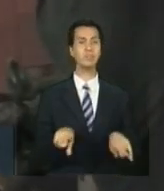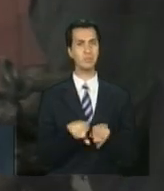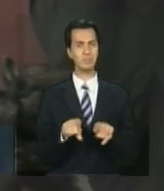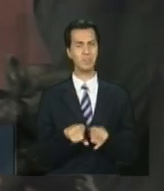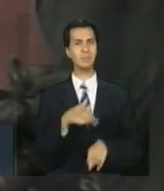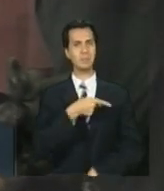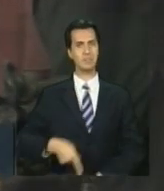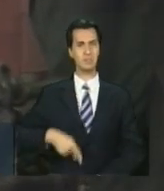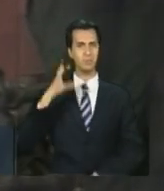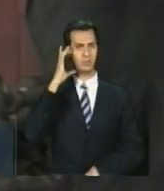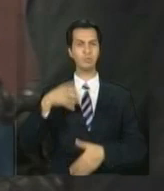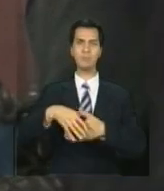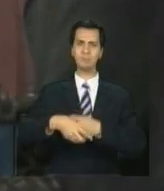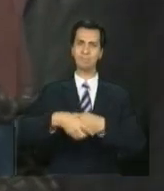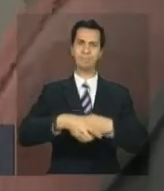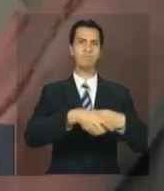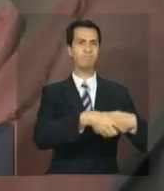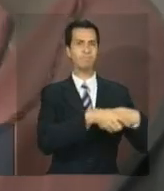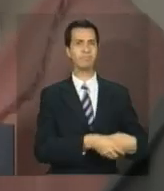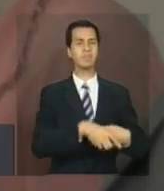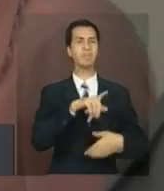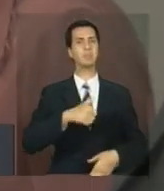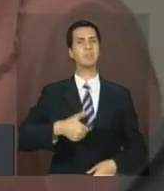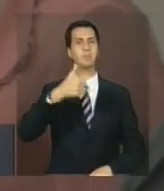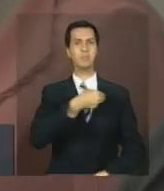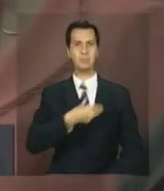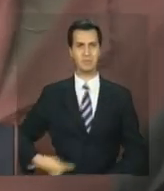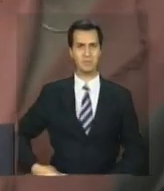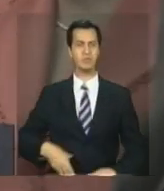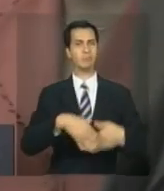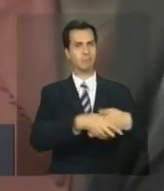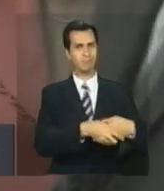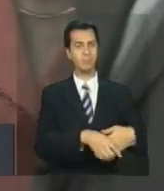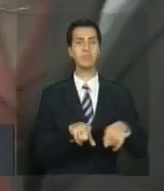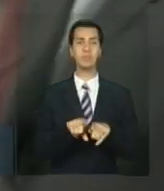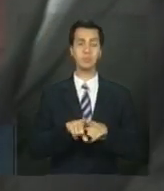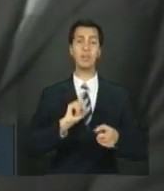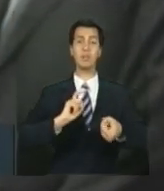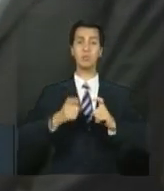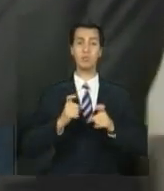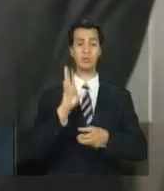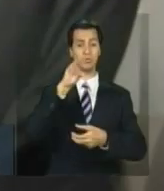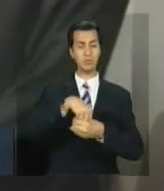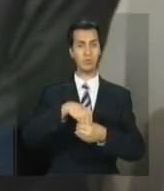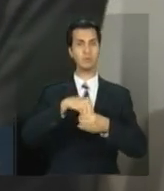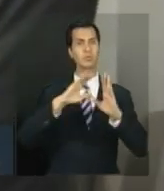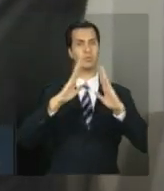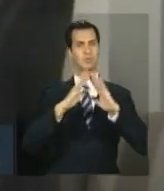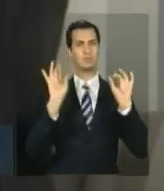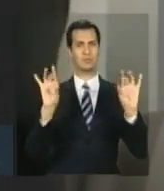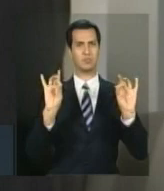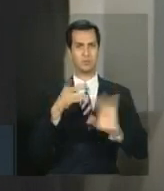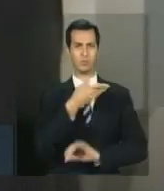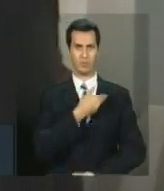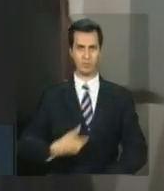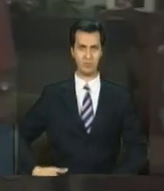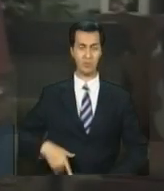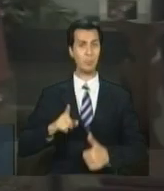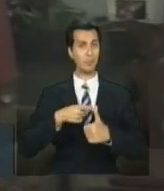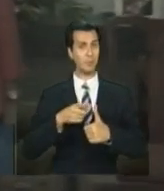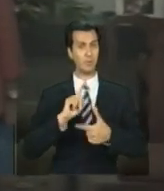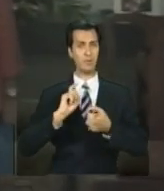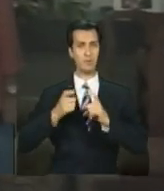os cumprimentos do primeiro-ministro e se reuniu com eles no Palácio do Governo. Primeiro, uma reunião privada